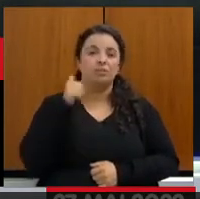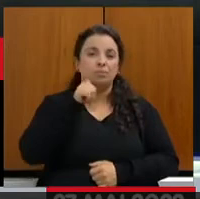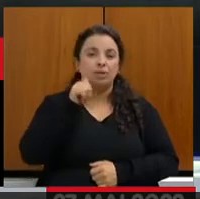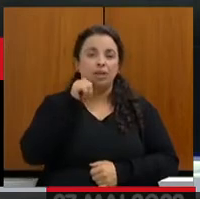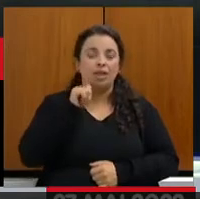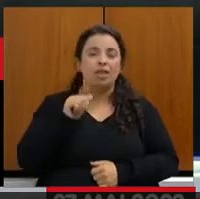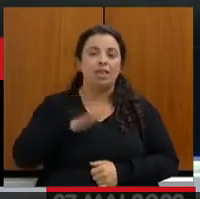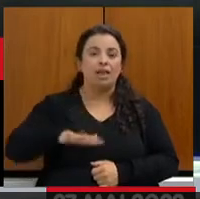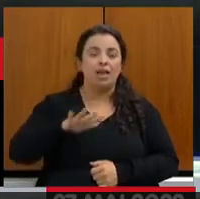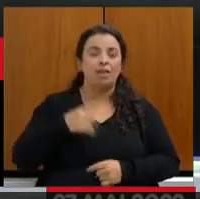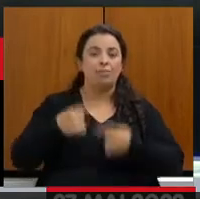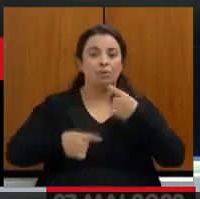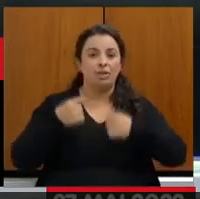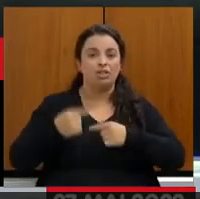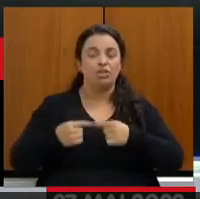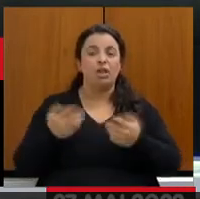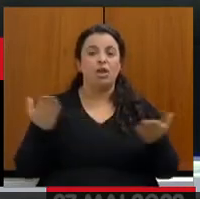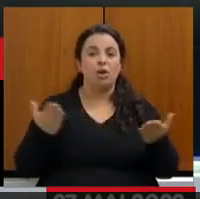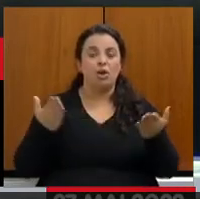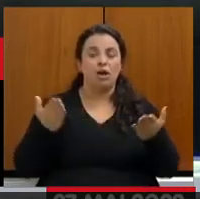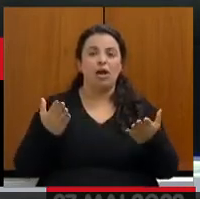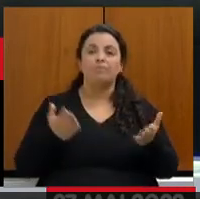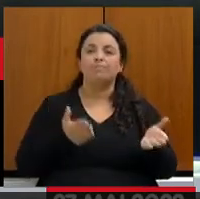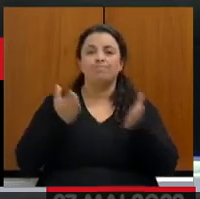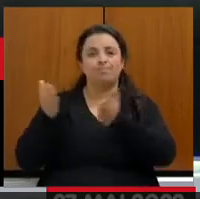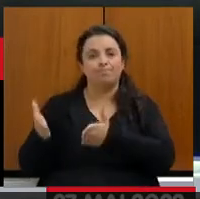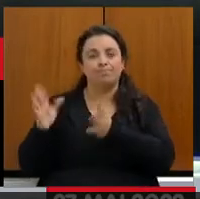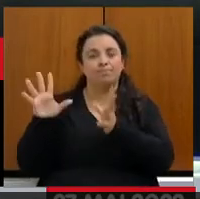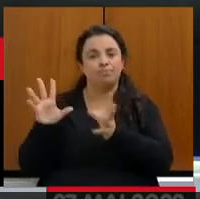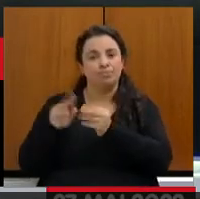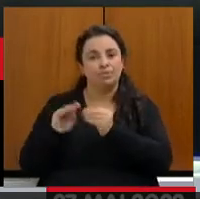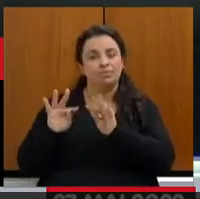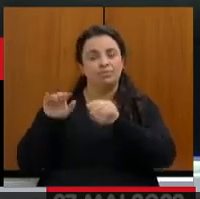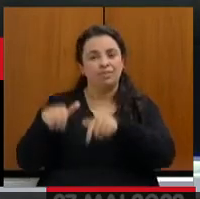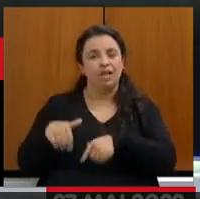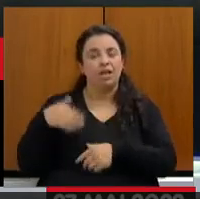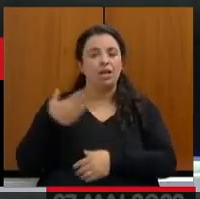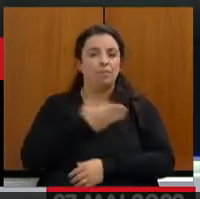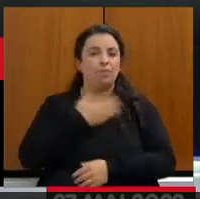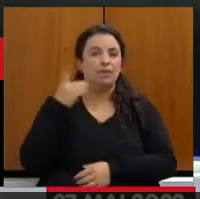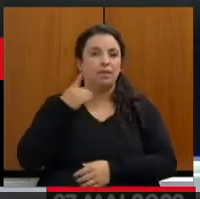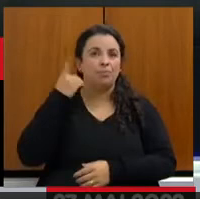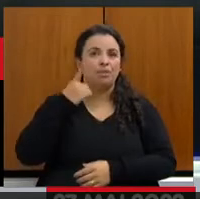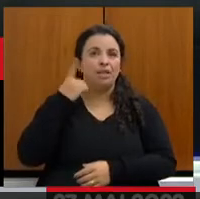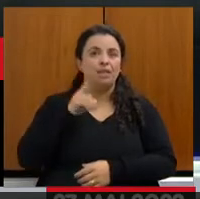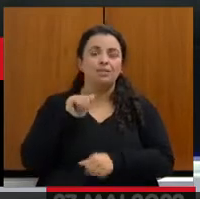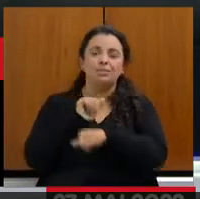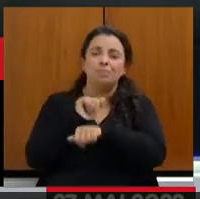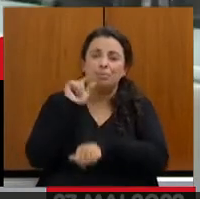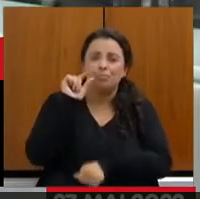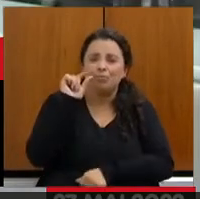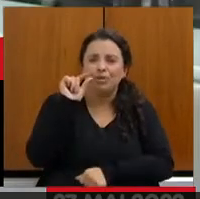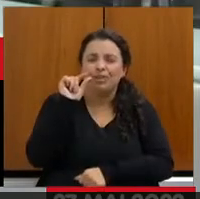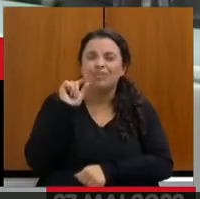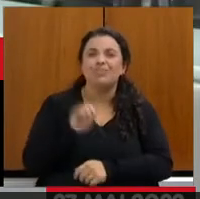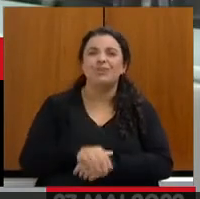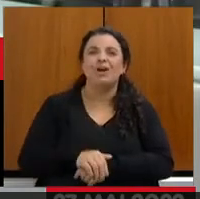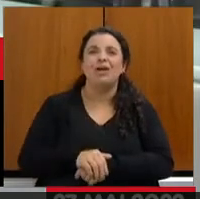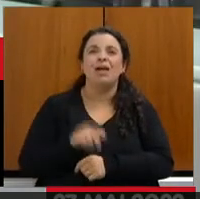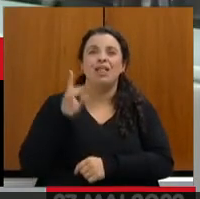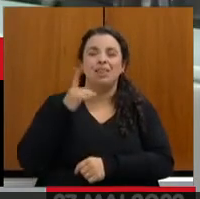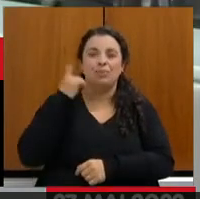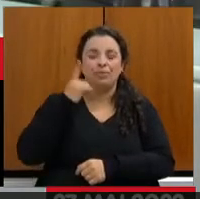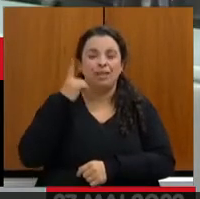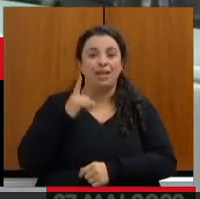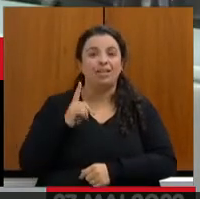eu passo agora para as considerações finais as alças colegas deputados peço que aguardem mais um pouquinho passo a palavra agora